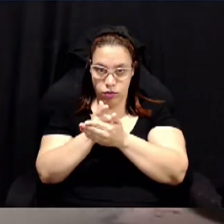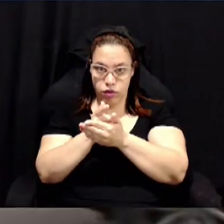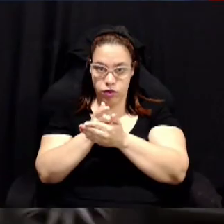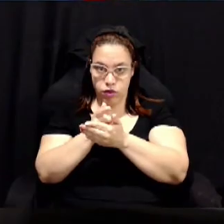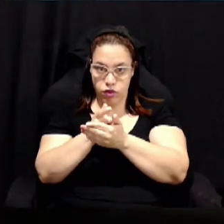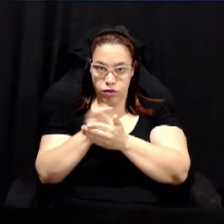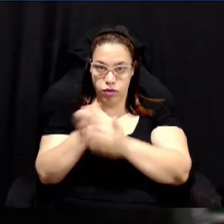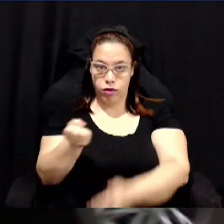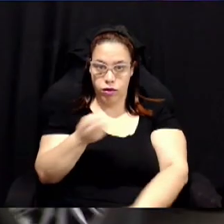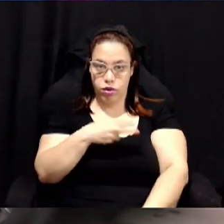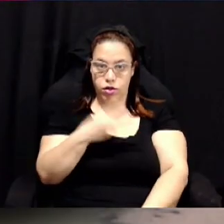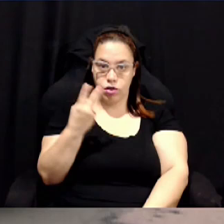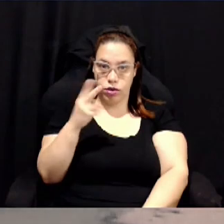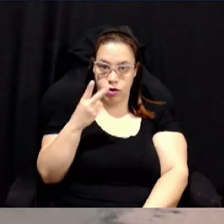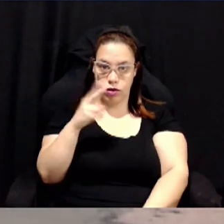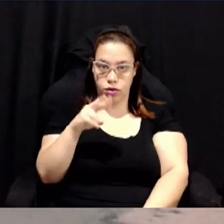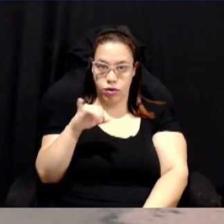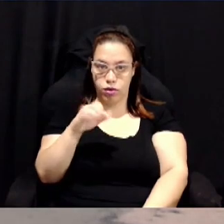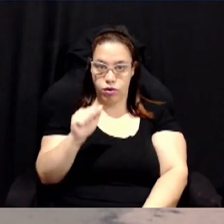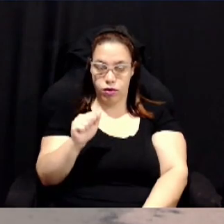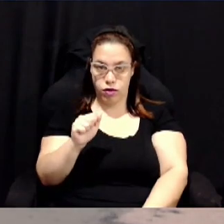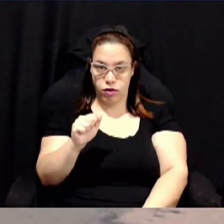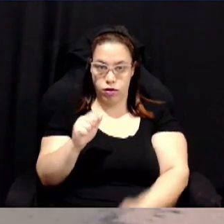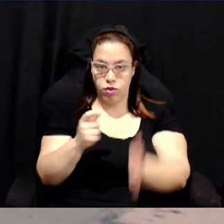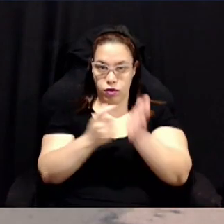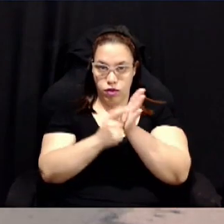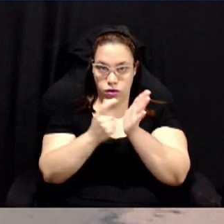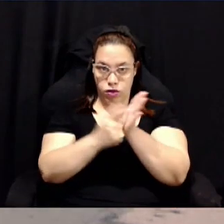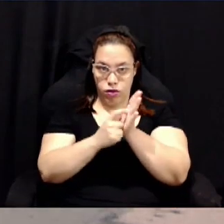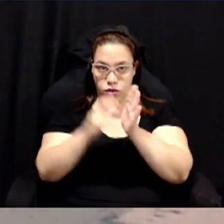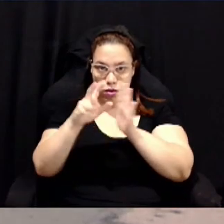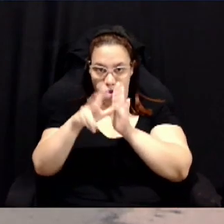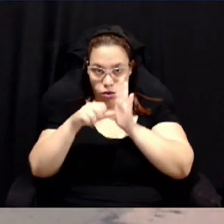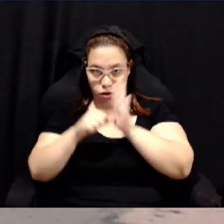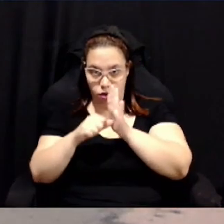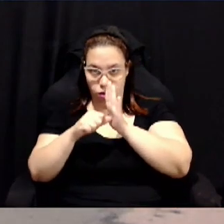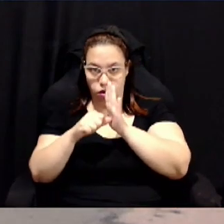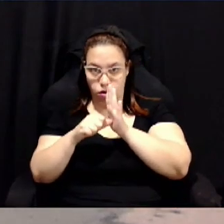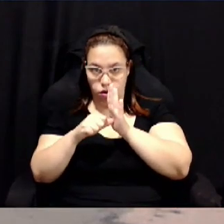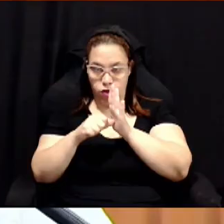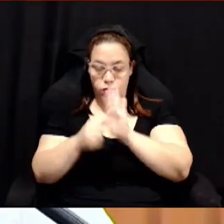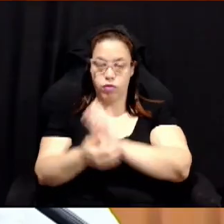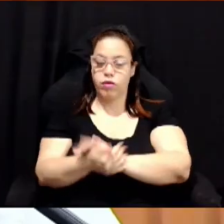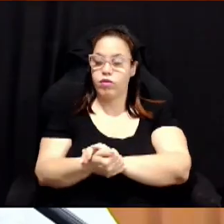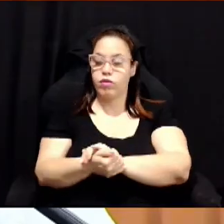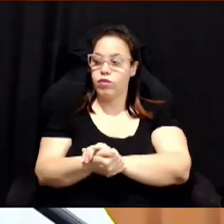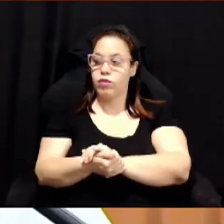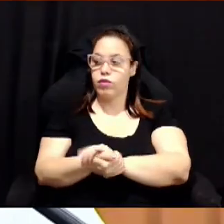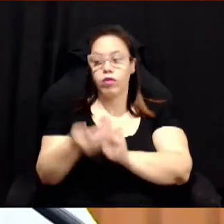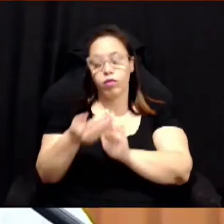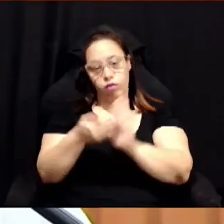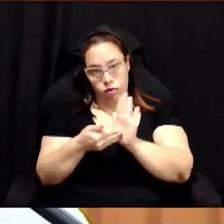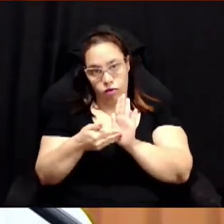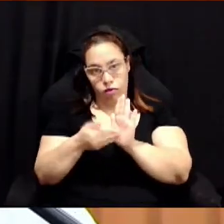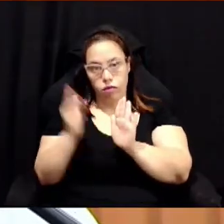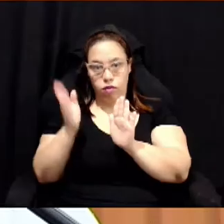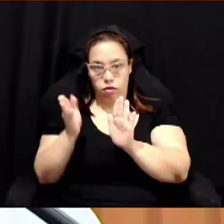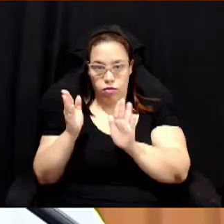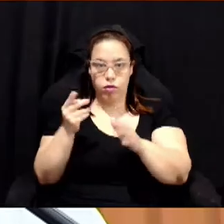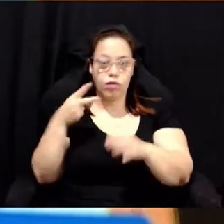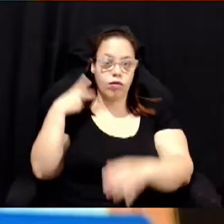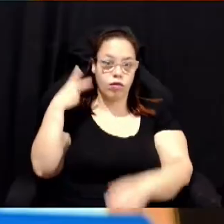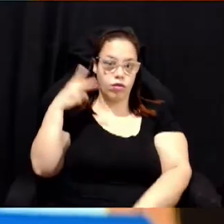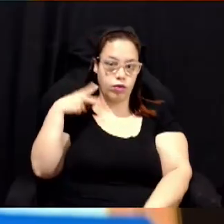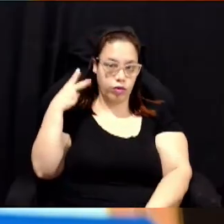de segunda via do bilhete único em casos de roubo ou furto. Uma medida que, de acordo com a vereadora,